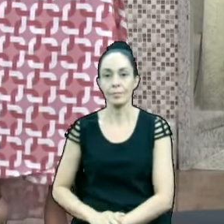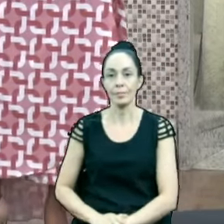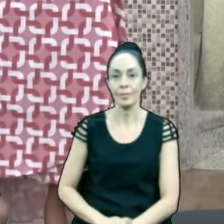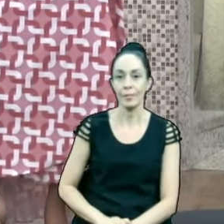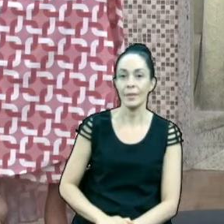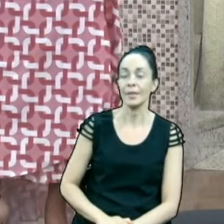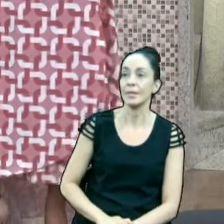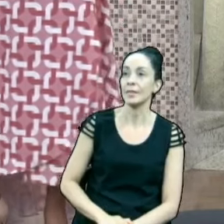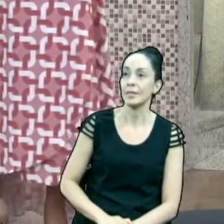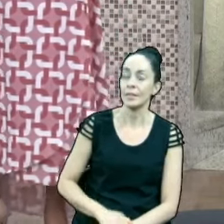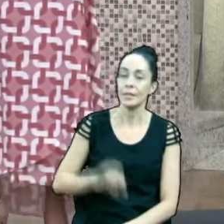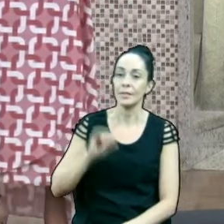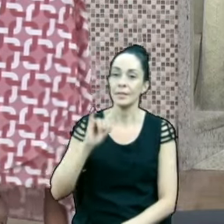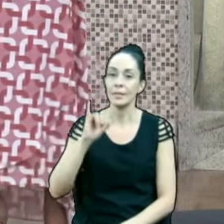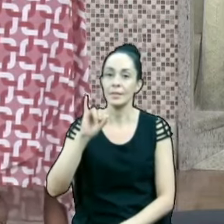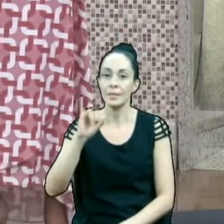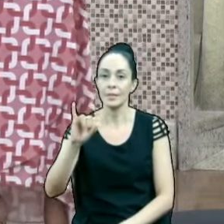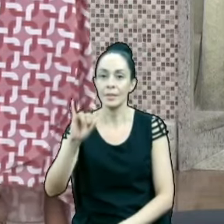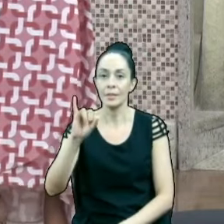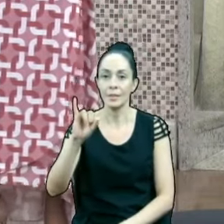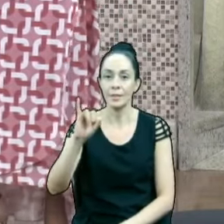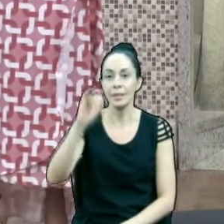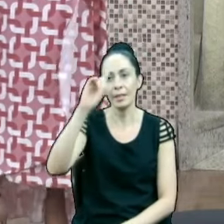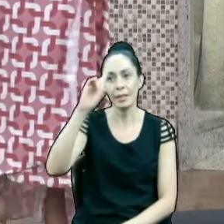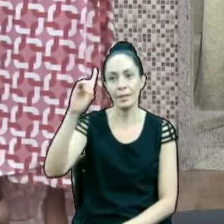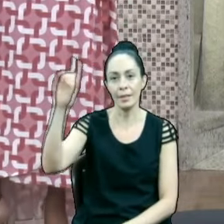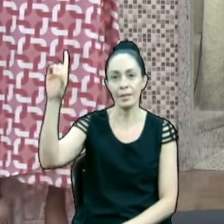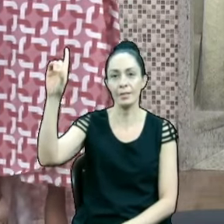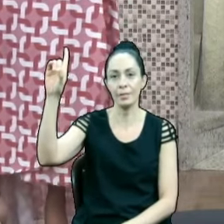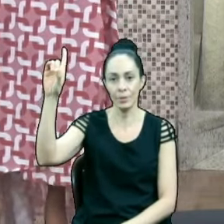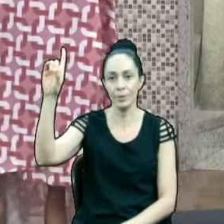se o dono desse mar